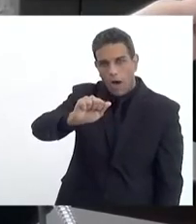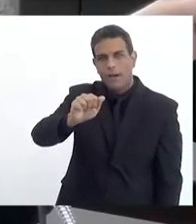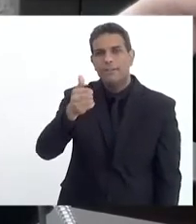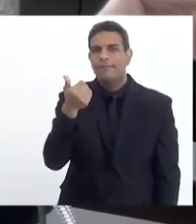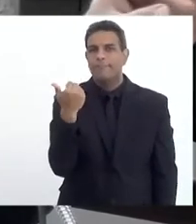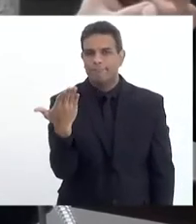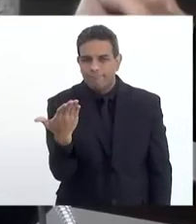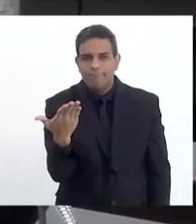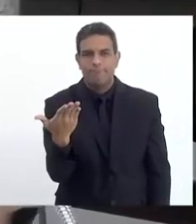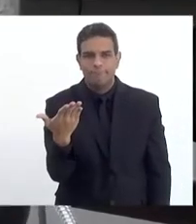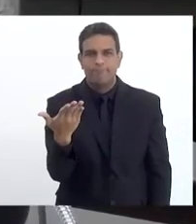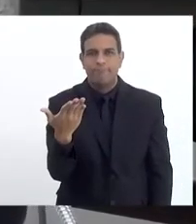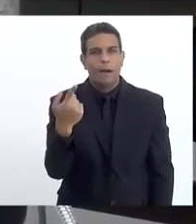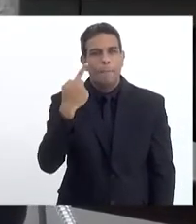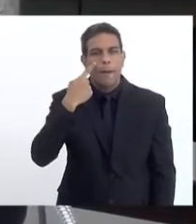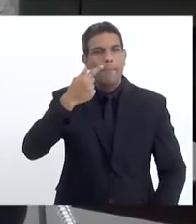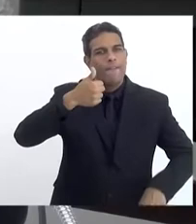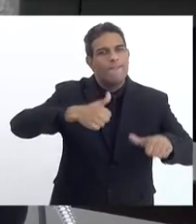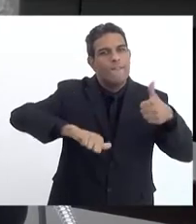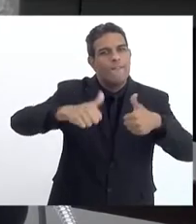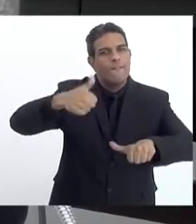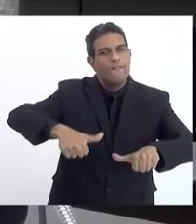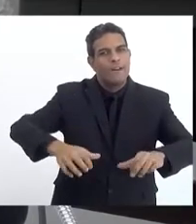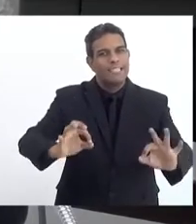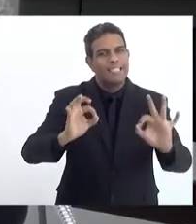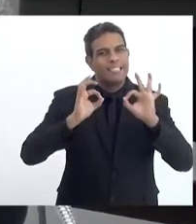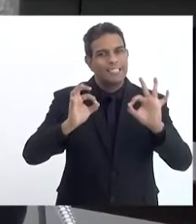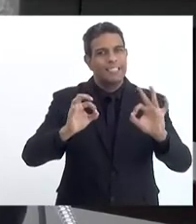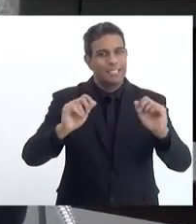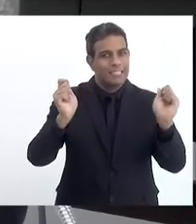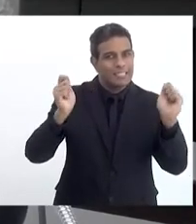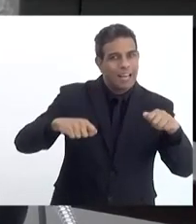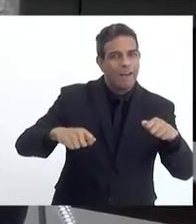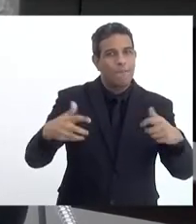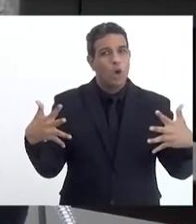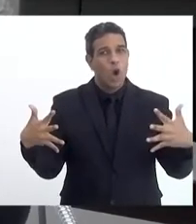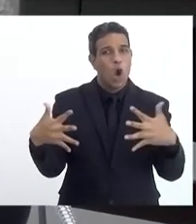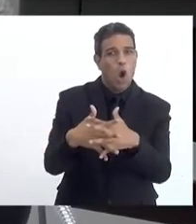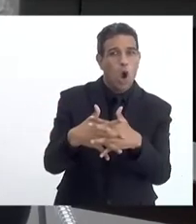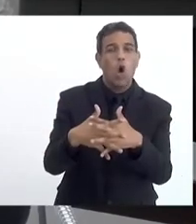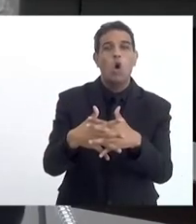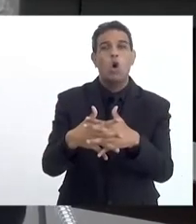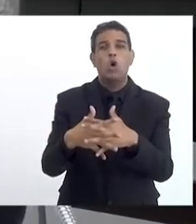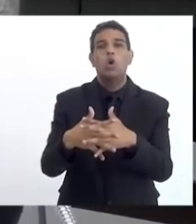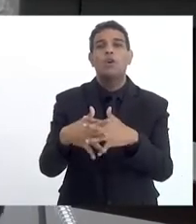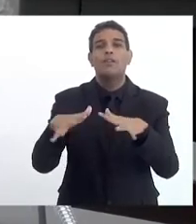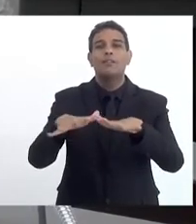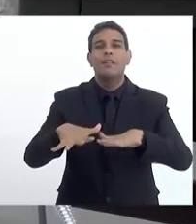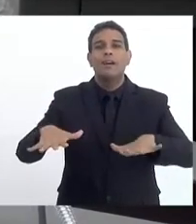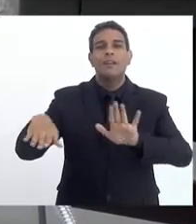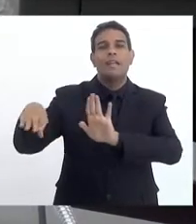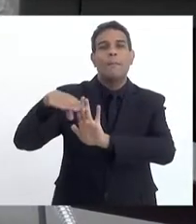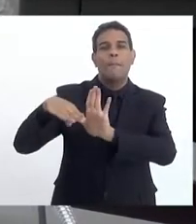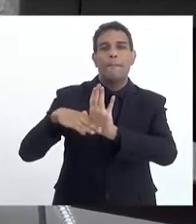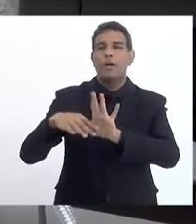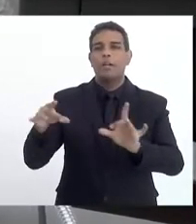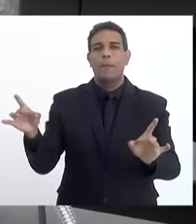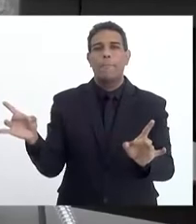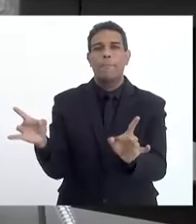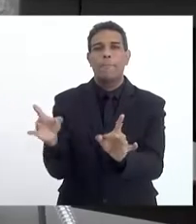faço coro aqui ao pedido de vistas, para a gente verificar se há conflito numa normativa já existente que cria um programa próprio.